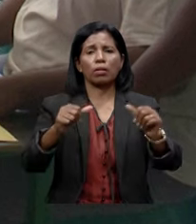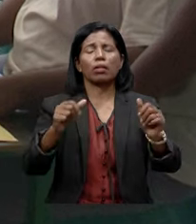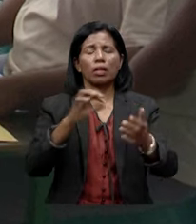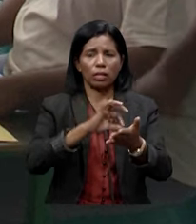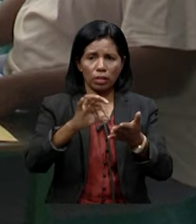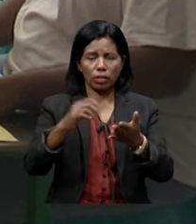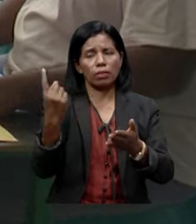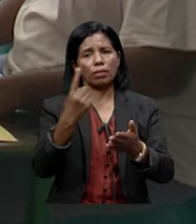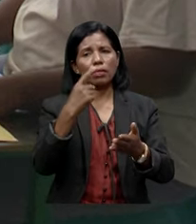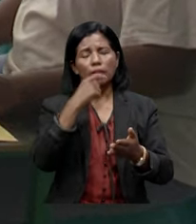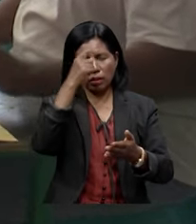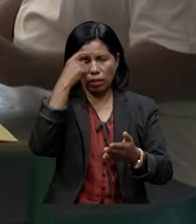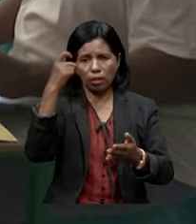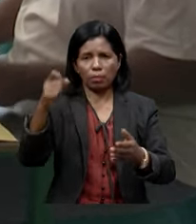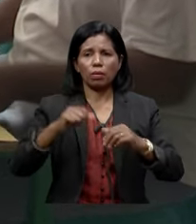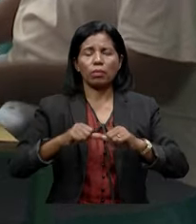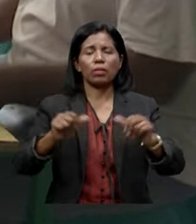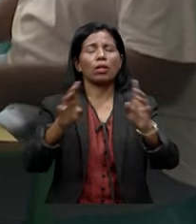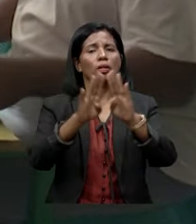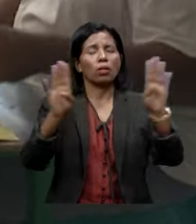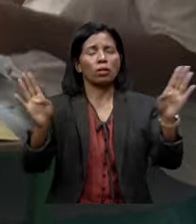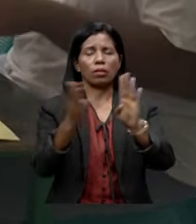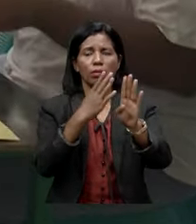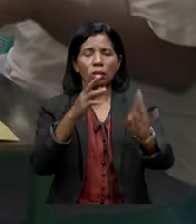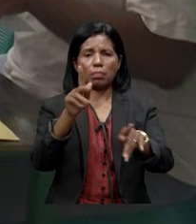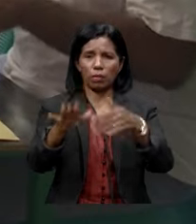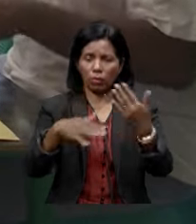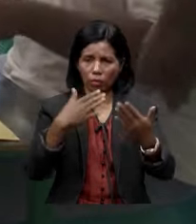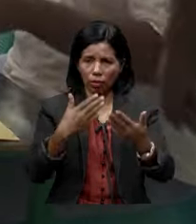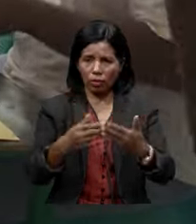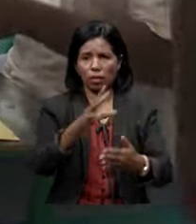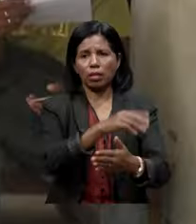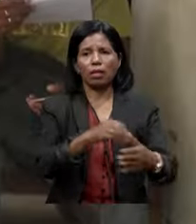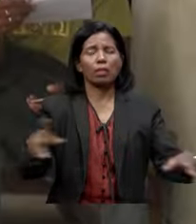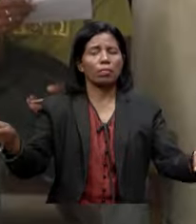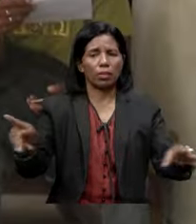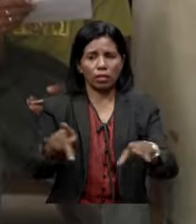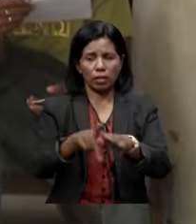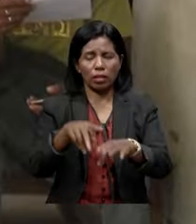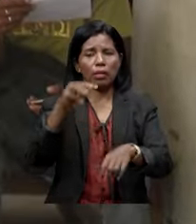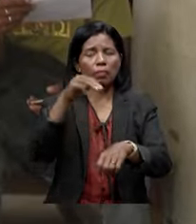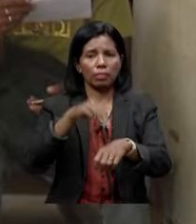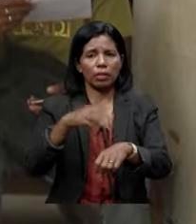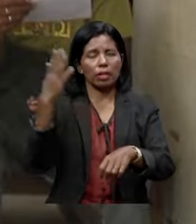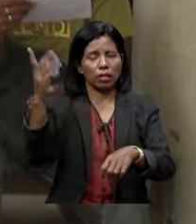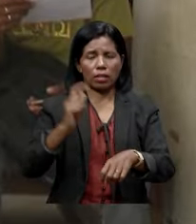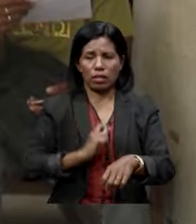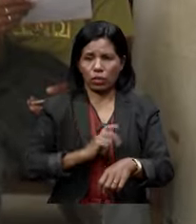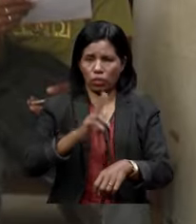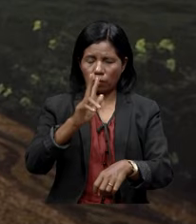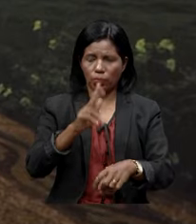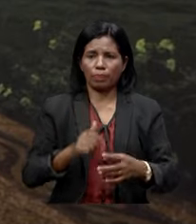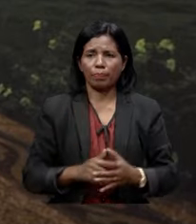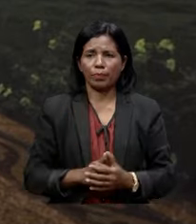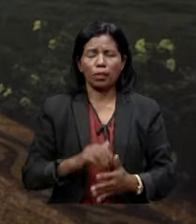na Fatin, tamba cada paróquia continua loque oramata mba peregrino Sira, nebema ato participa, missa e retacitolo. E tudo